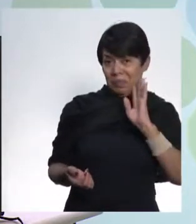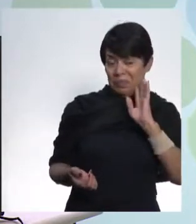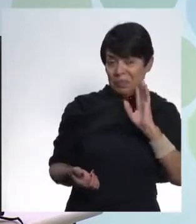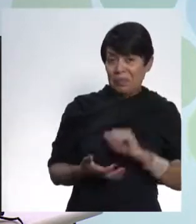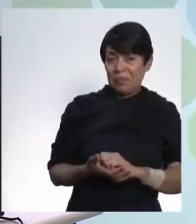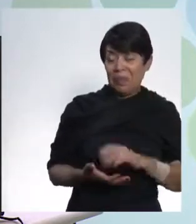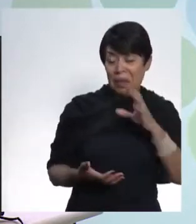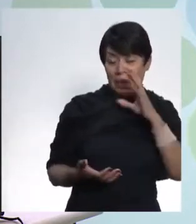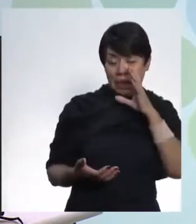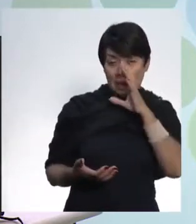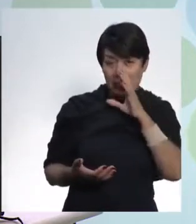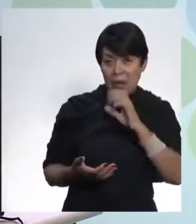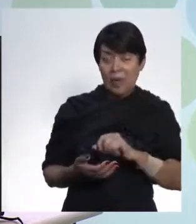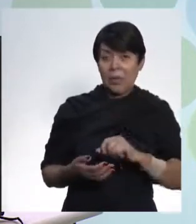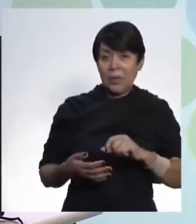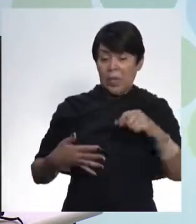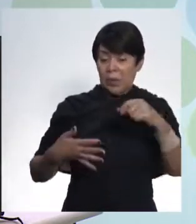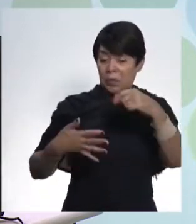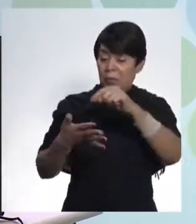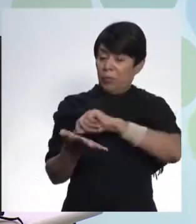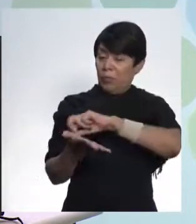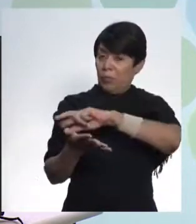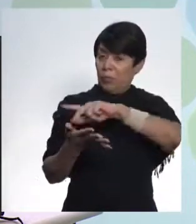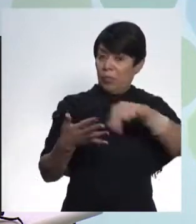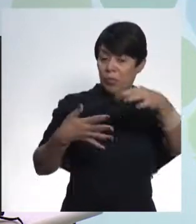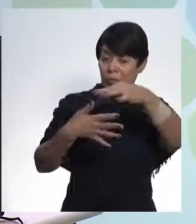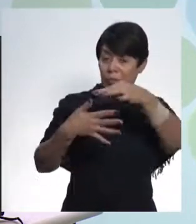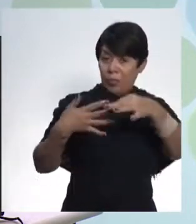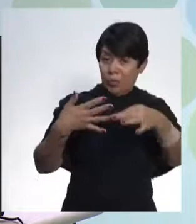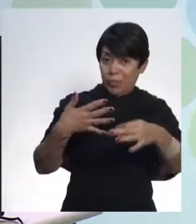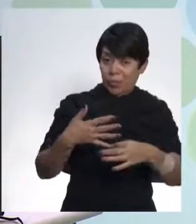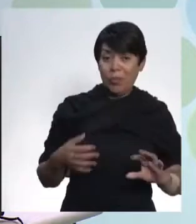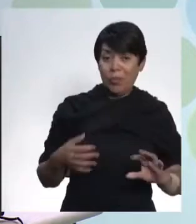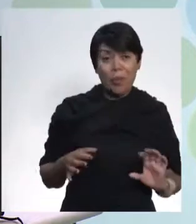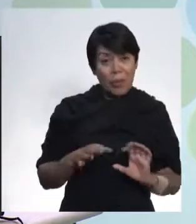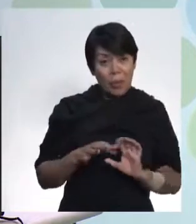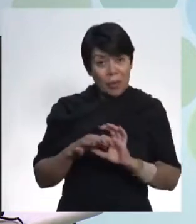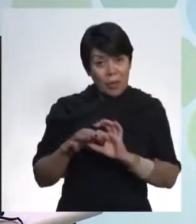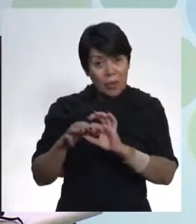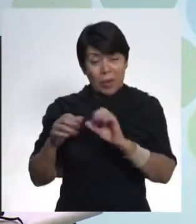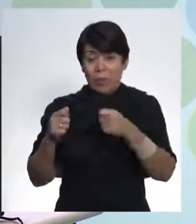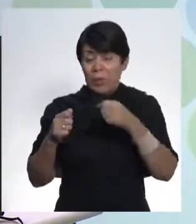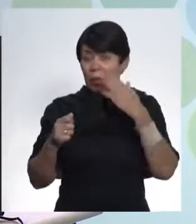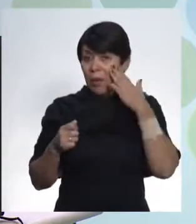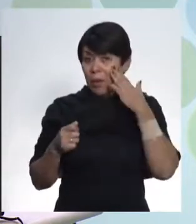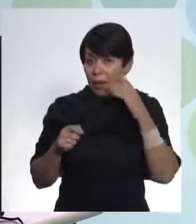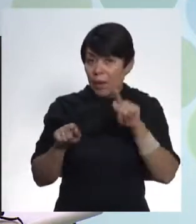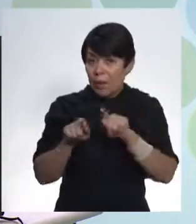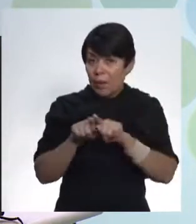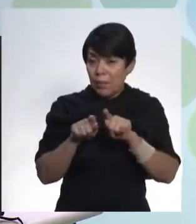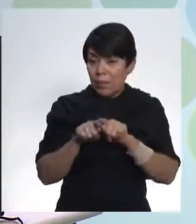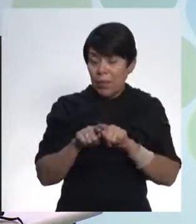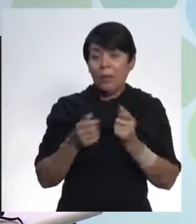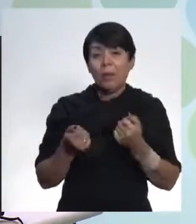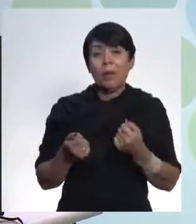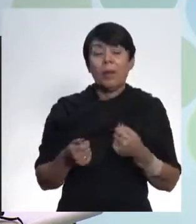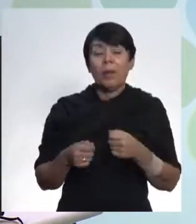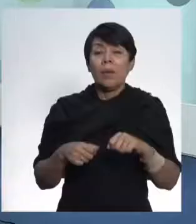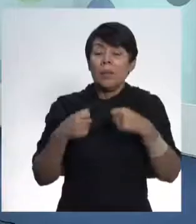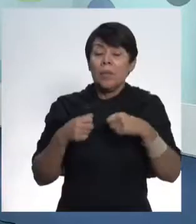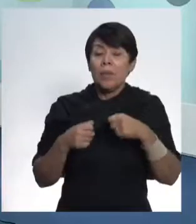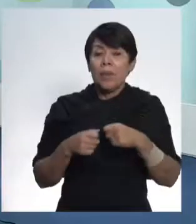muitas características, muitos contextos que a gente precisa levar em consideração. Tem muito que a gente